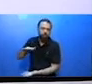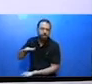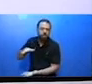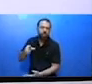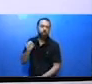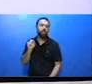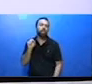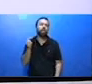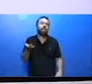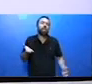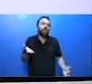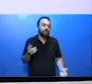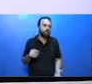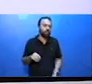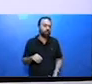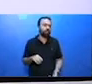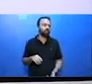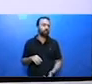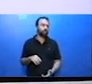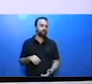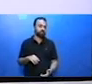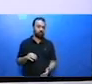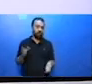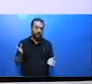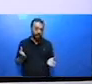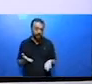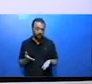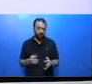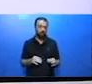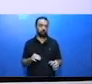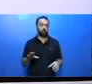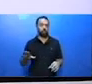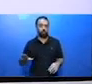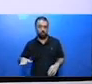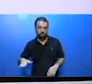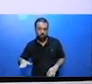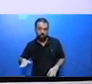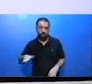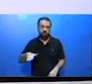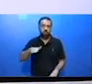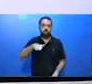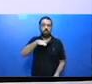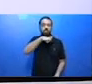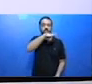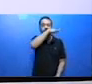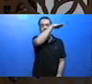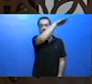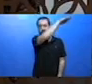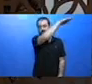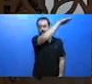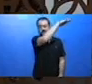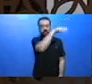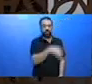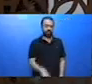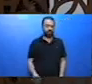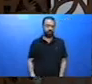vamos organizar a nossa fila de novo? Só que agora do menor para o maior.